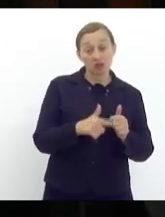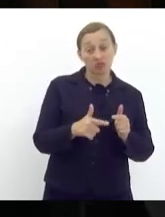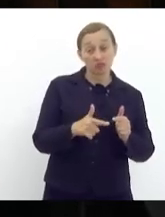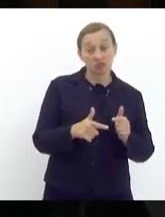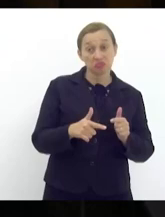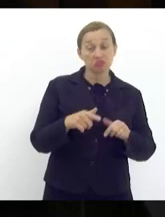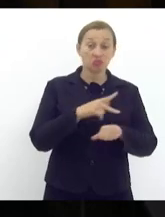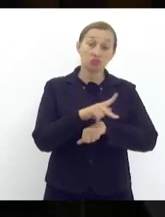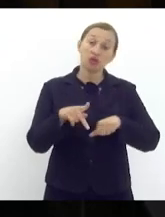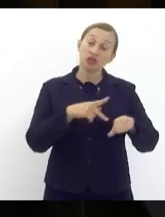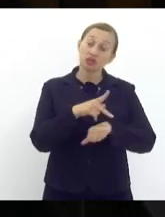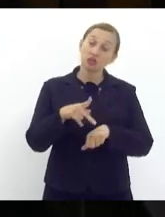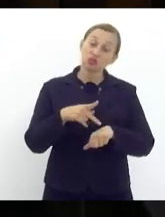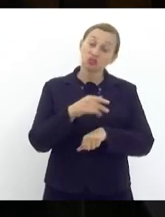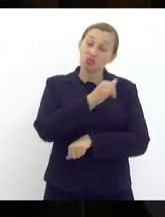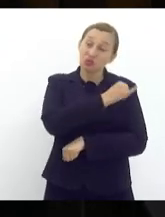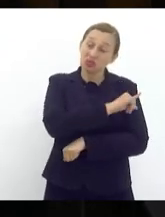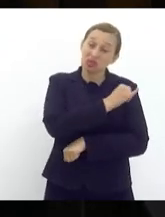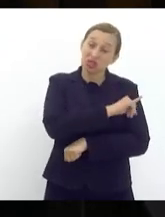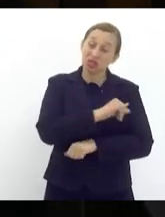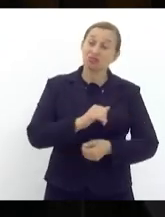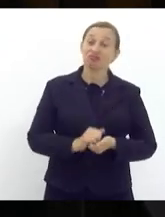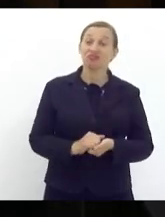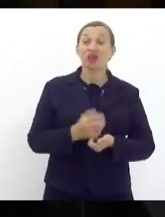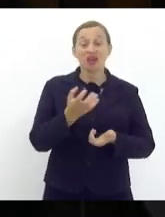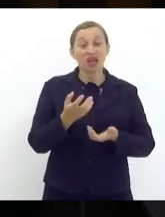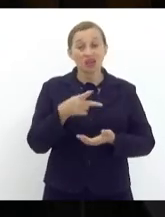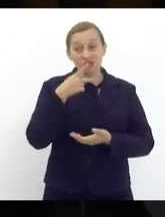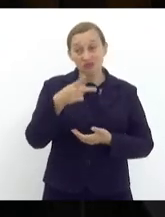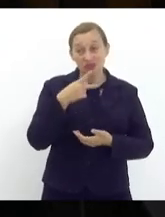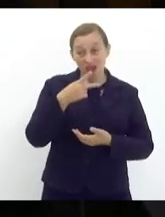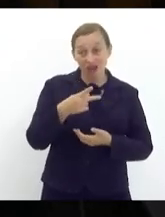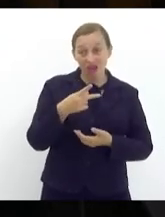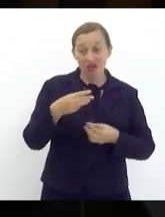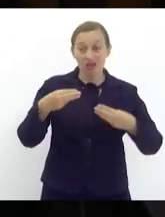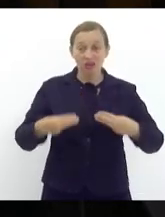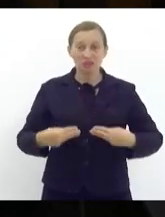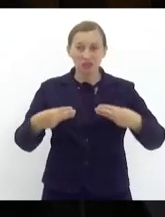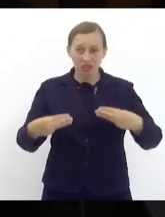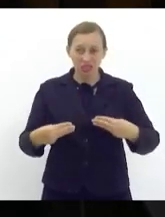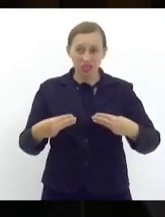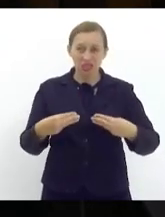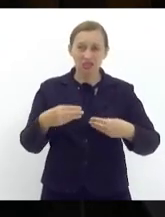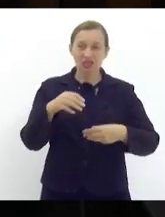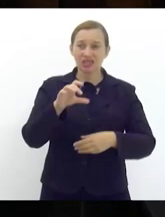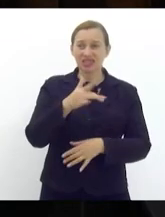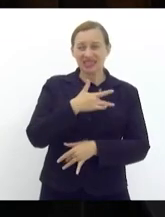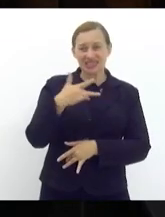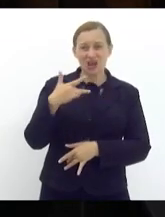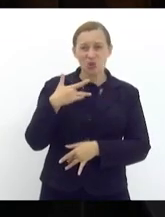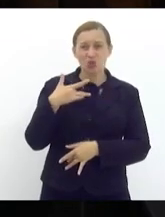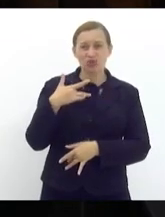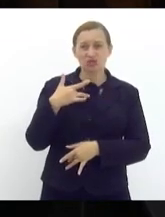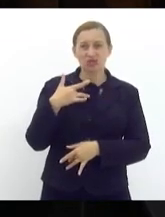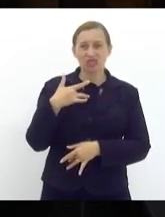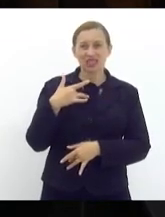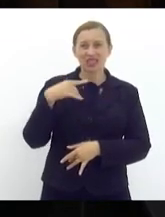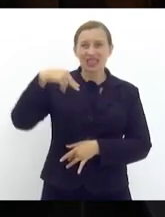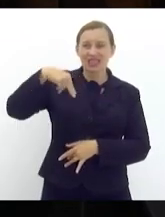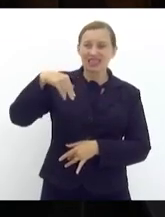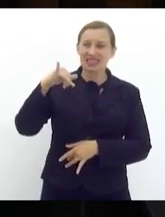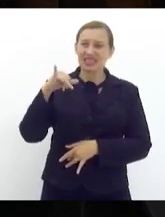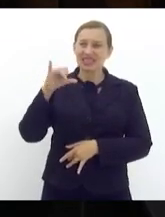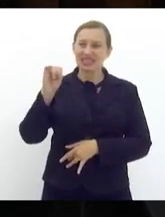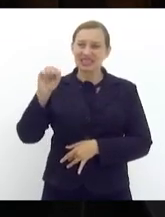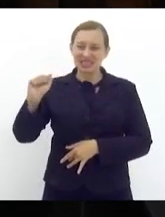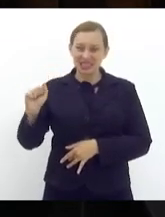Janeiro. Primeiro, eu quero aqui falar a respeito da ministra, a ministra da Saúde, Nízia